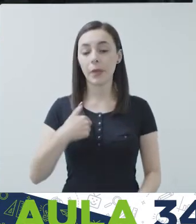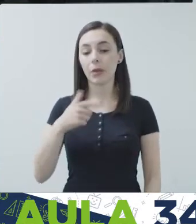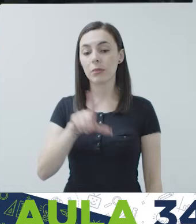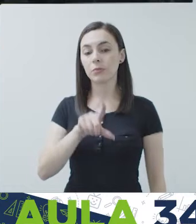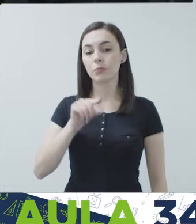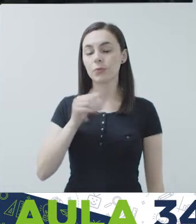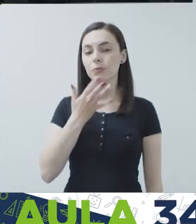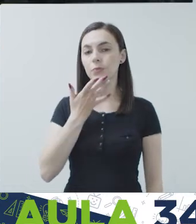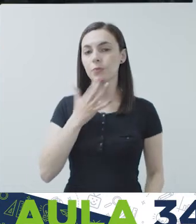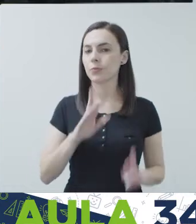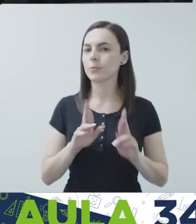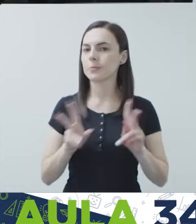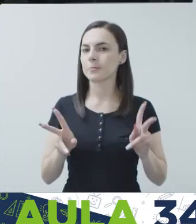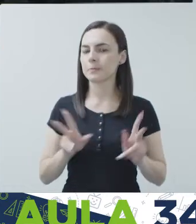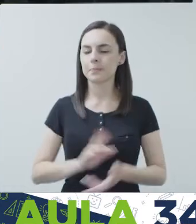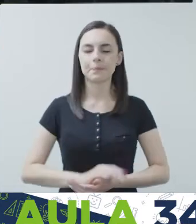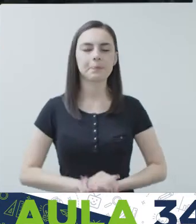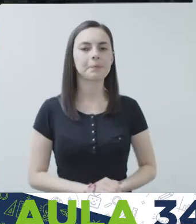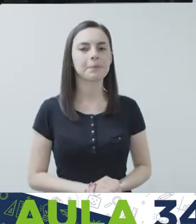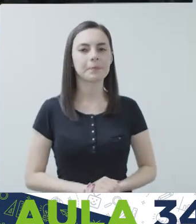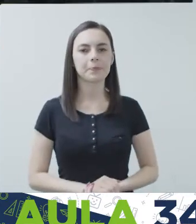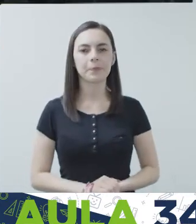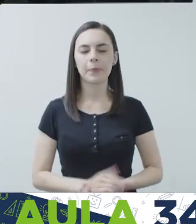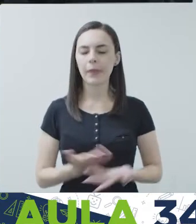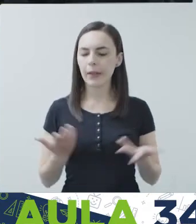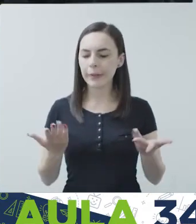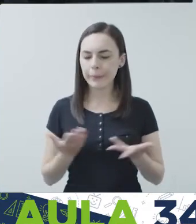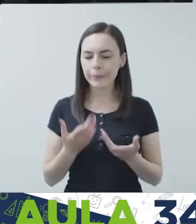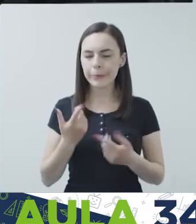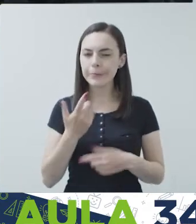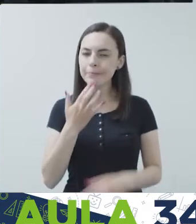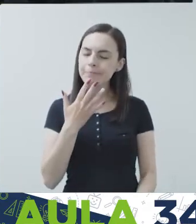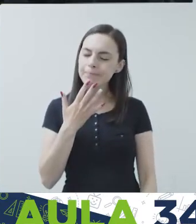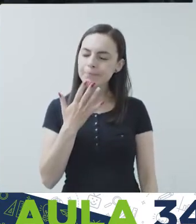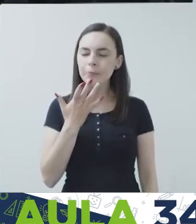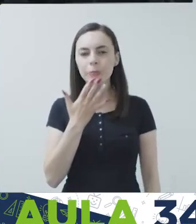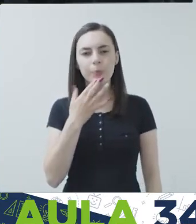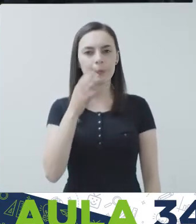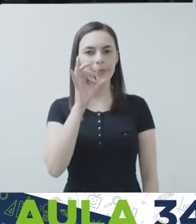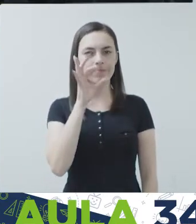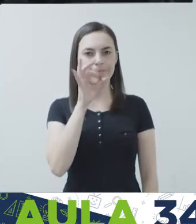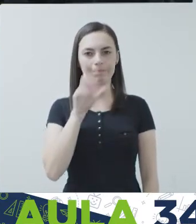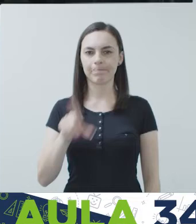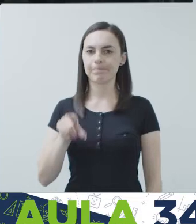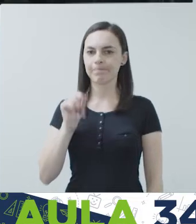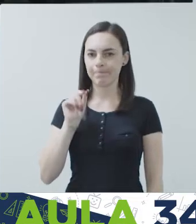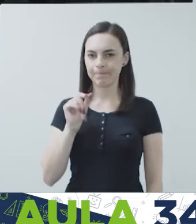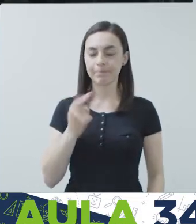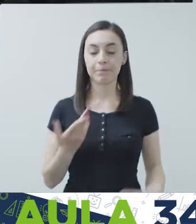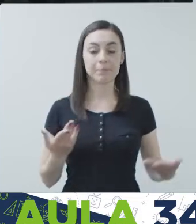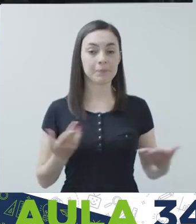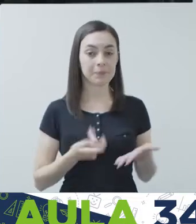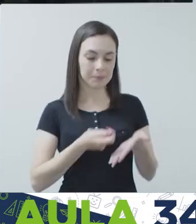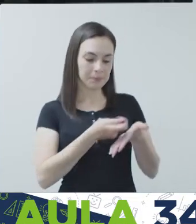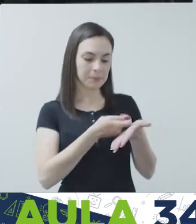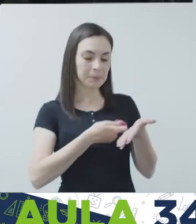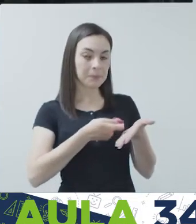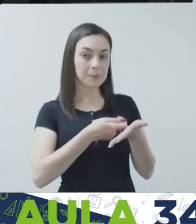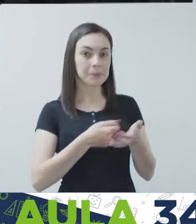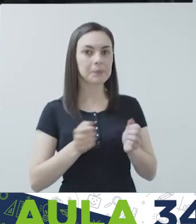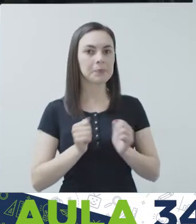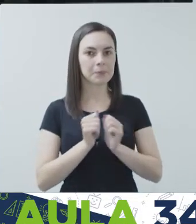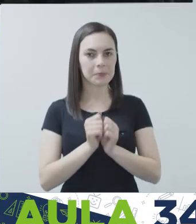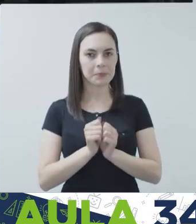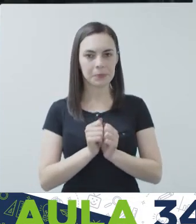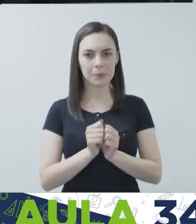cor. Vou escolher agora a cor verde. Para a gente fazer juntos aí.